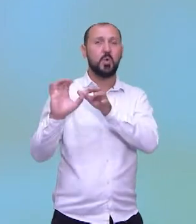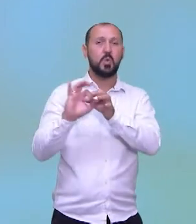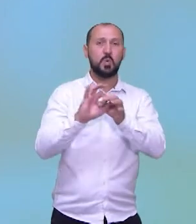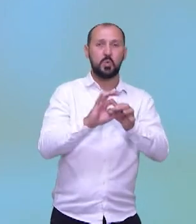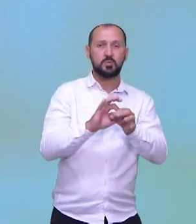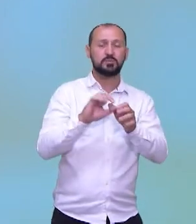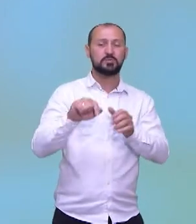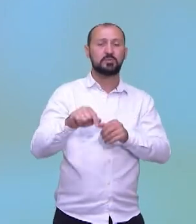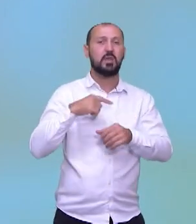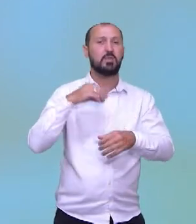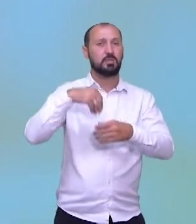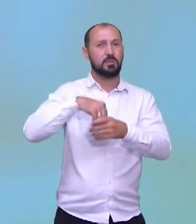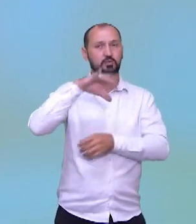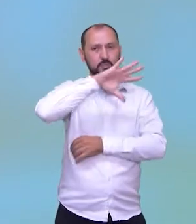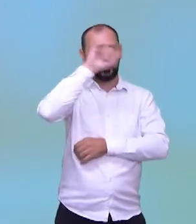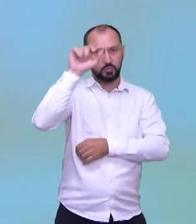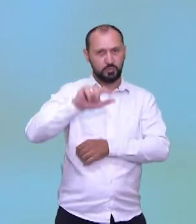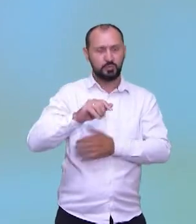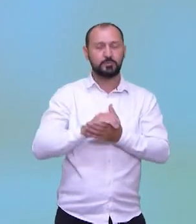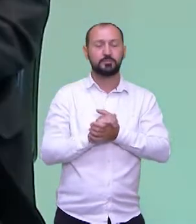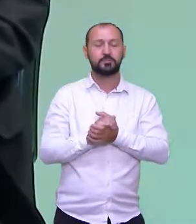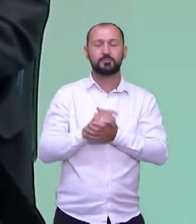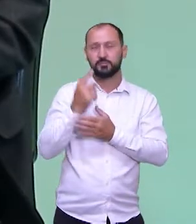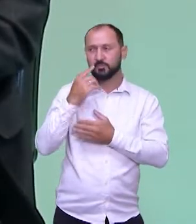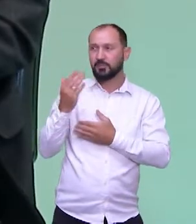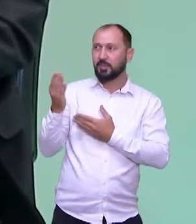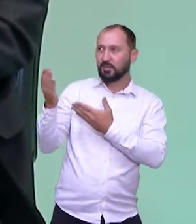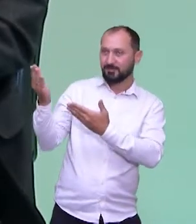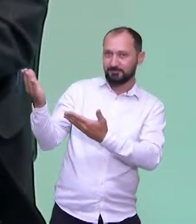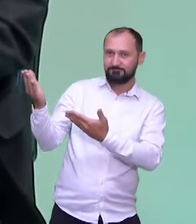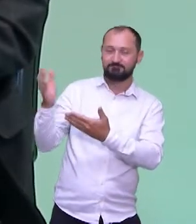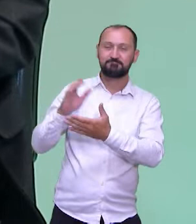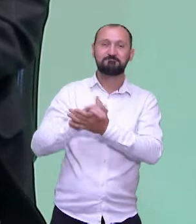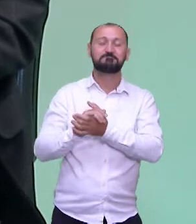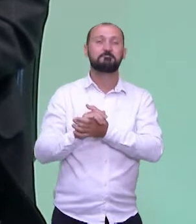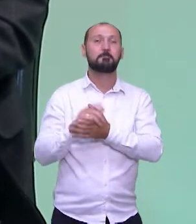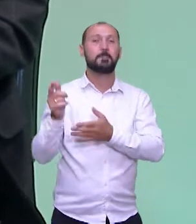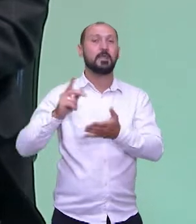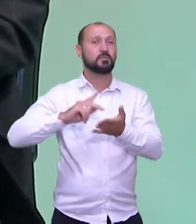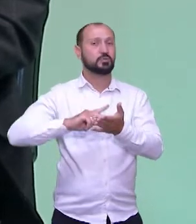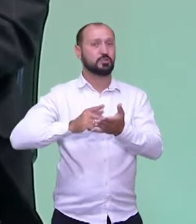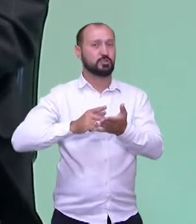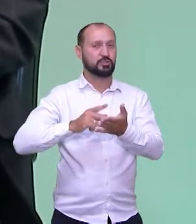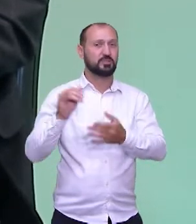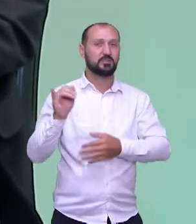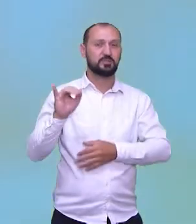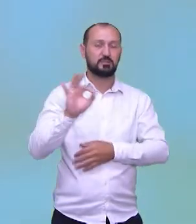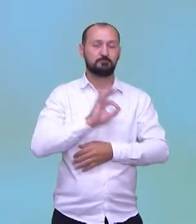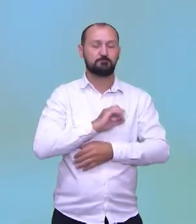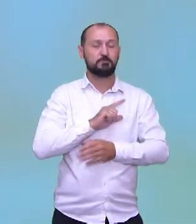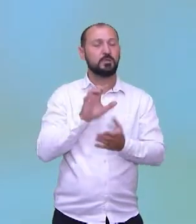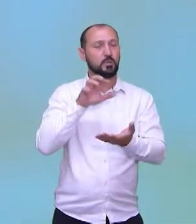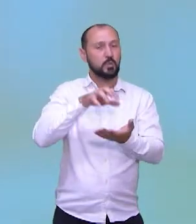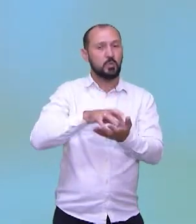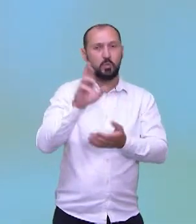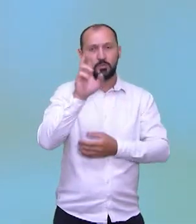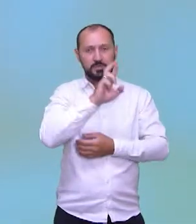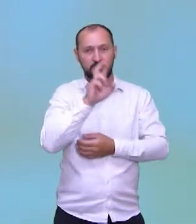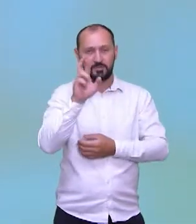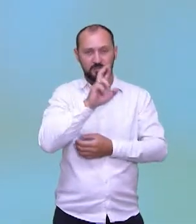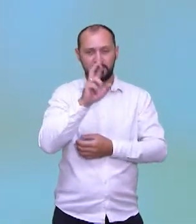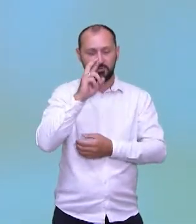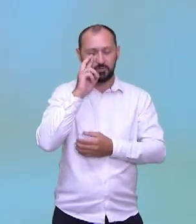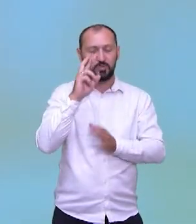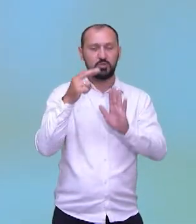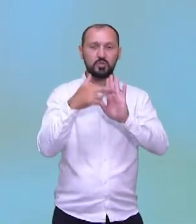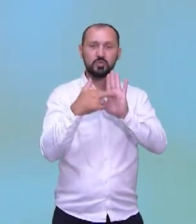o contexto tributário dentro de Mato Grosso do Sul, com o Clauber Aguiar, que é do Sindifiscal e do Observatório